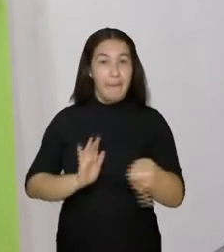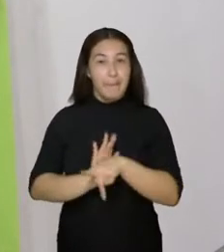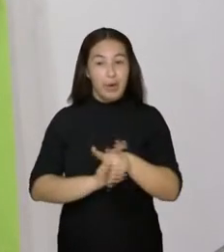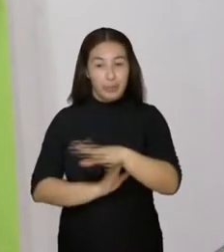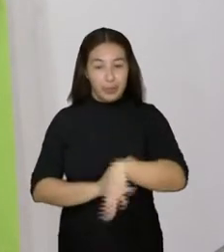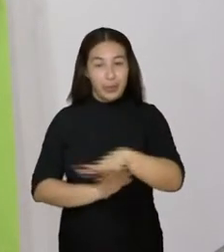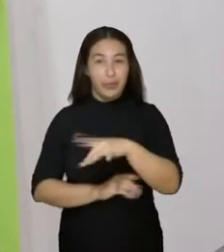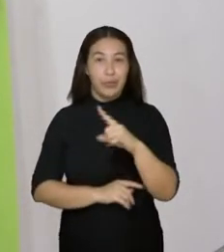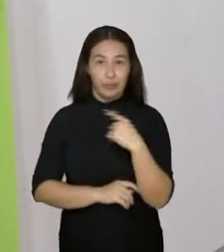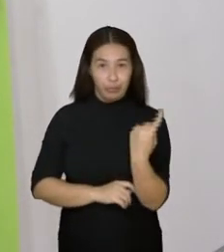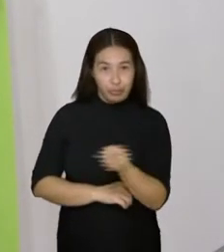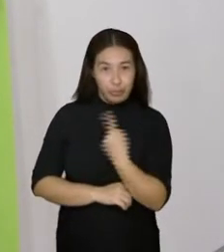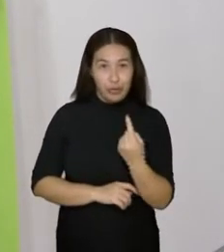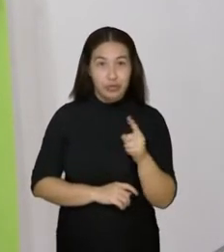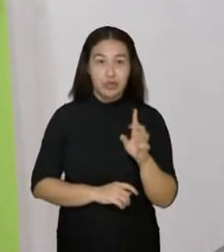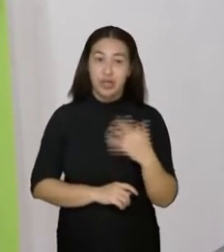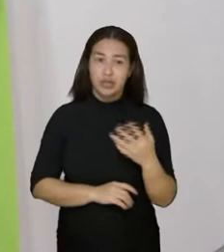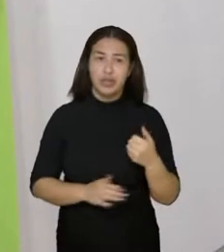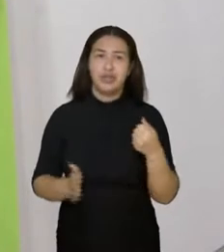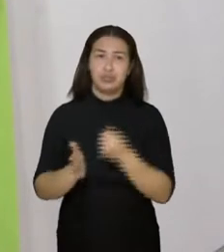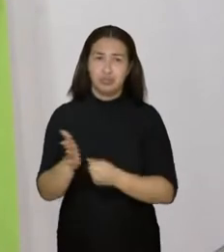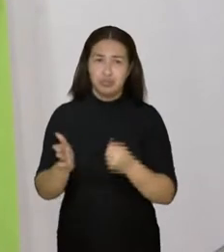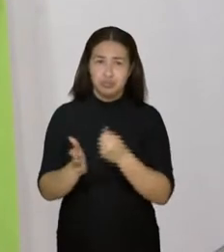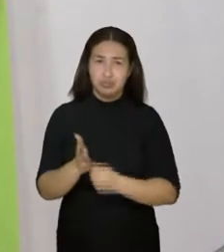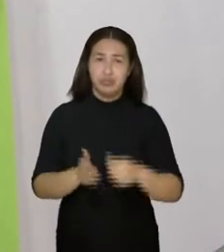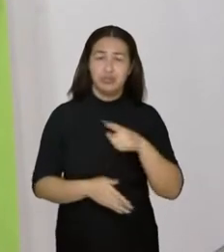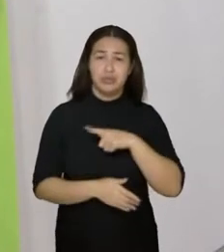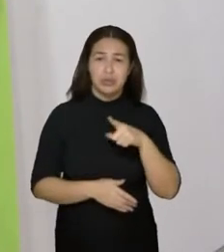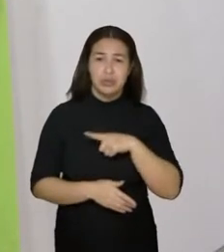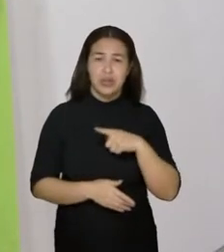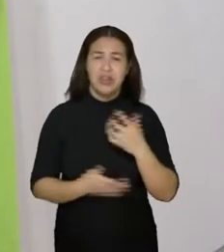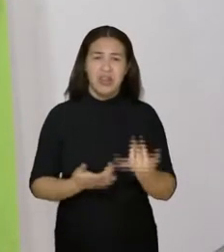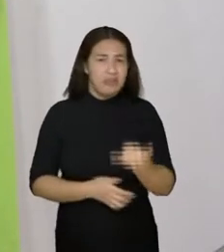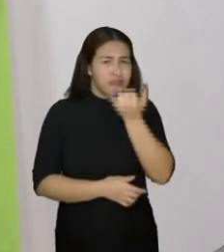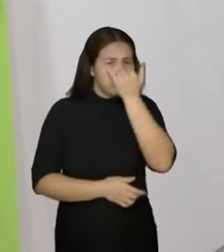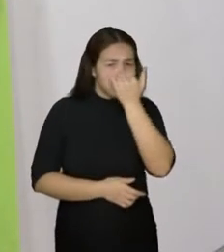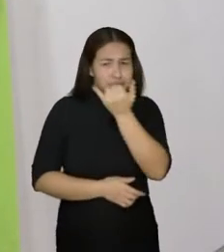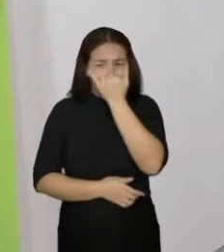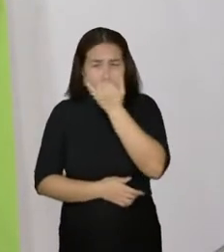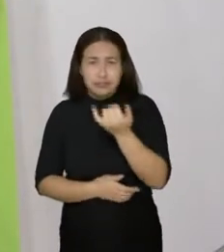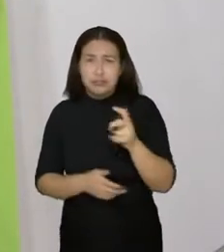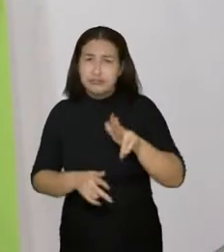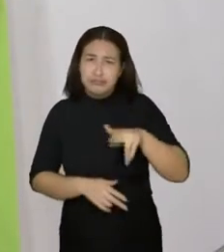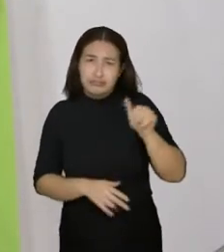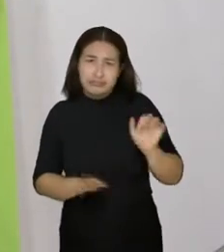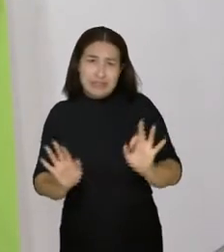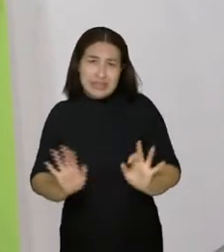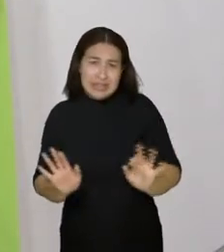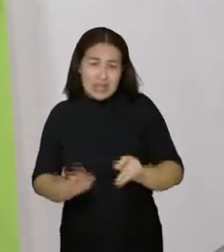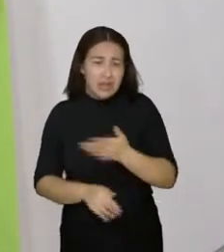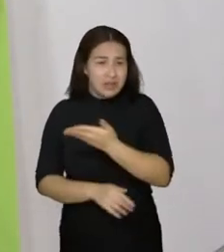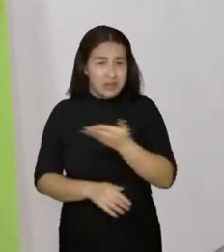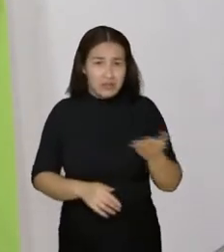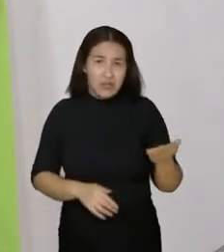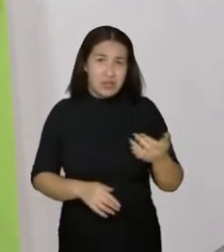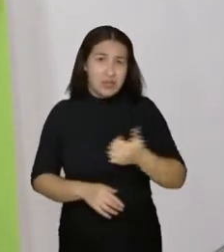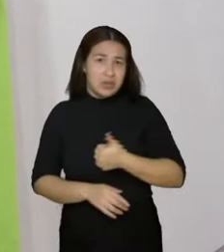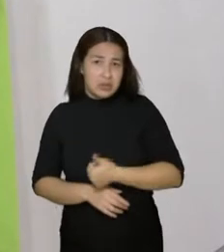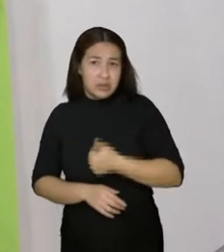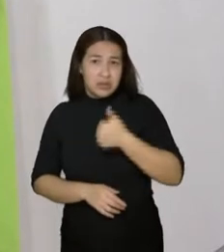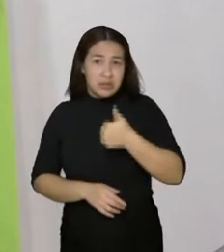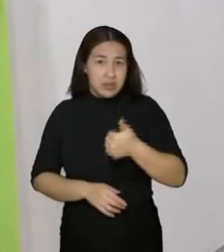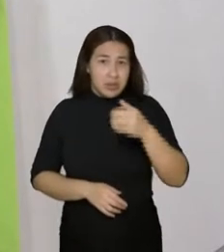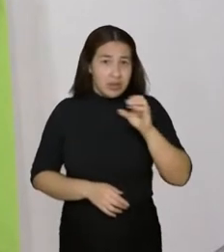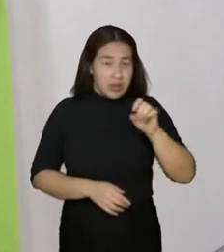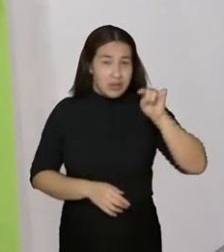foi feito e eu espero não frustrar nenhum absolutamente nenhum dos 110